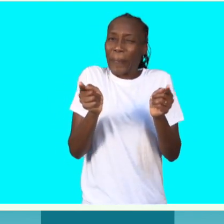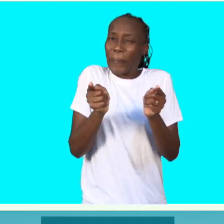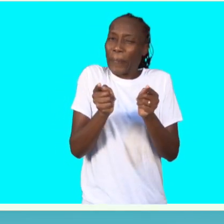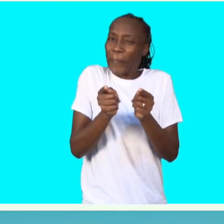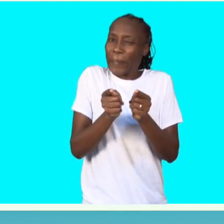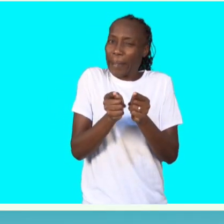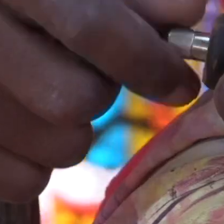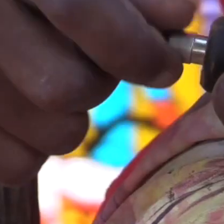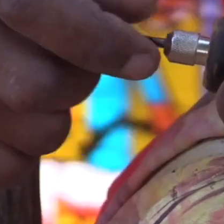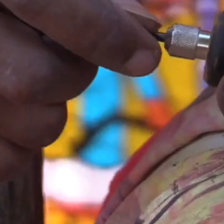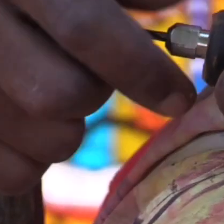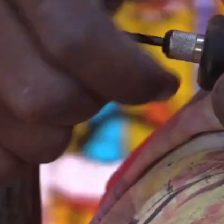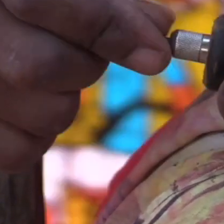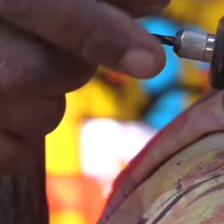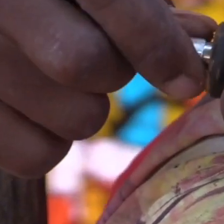inferior.